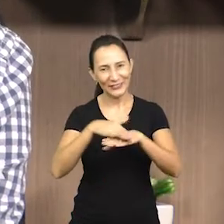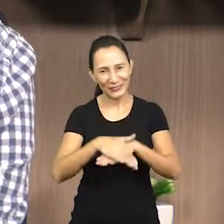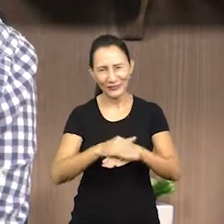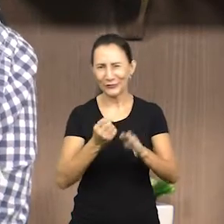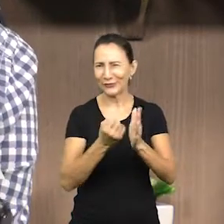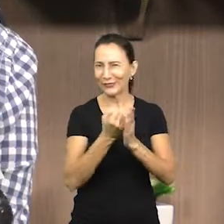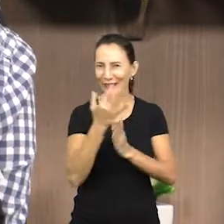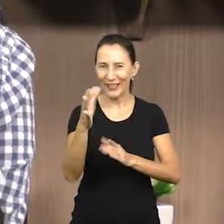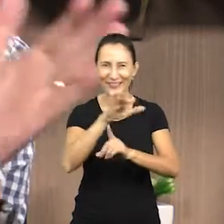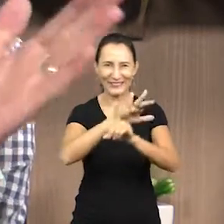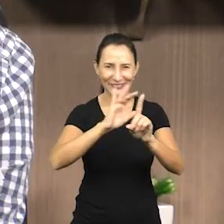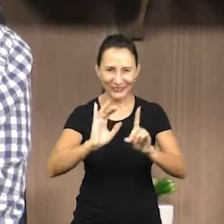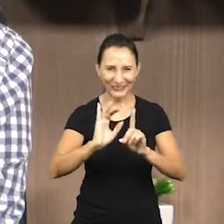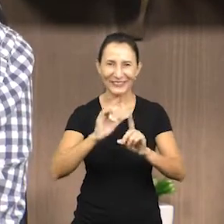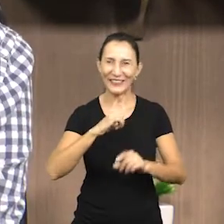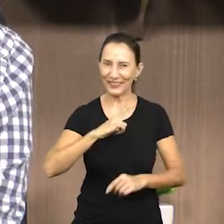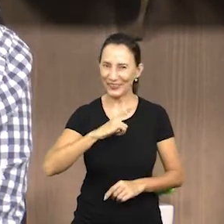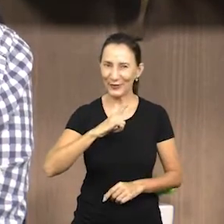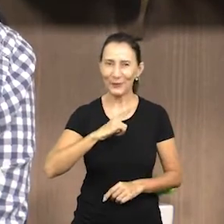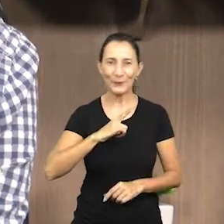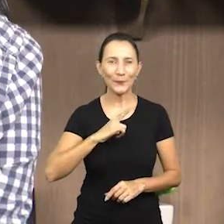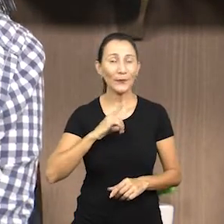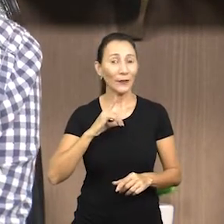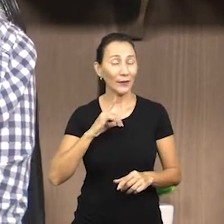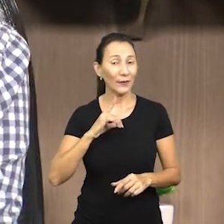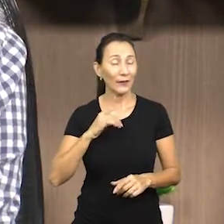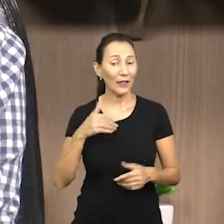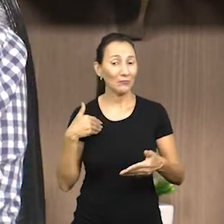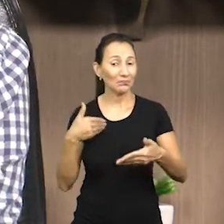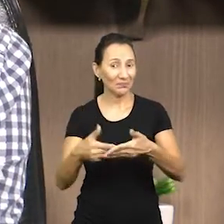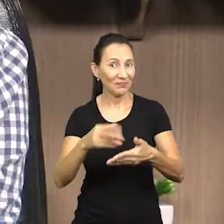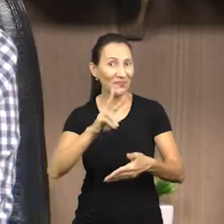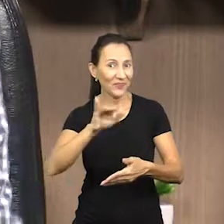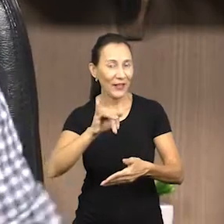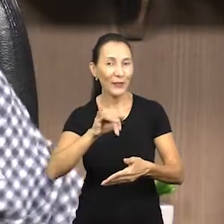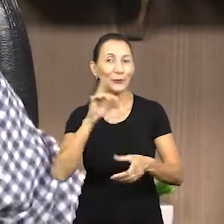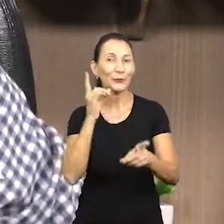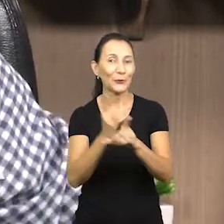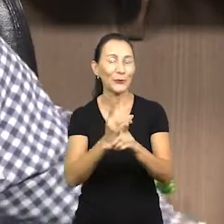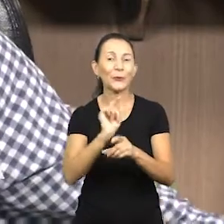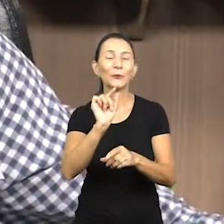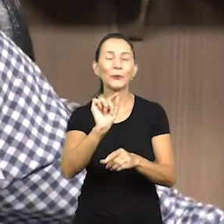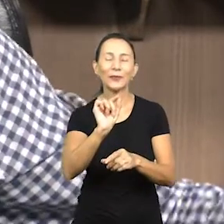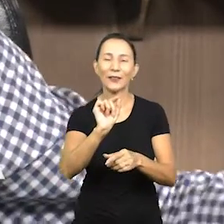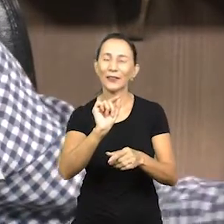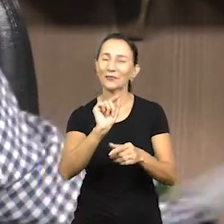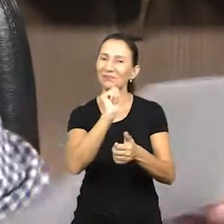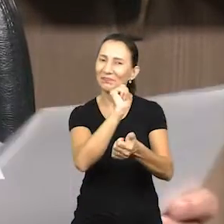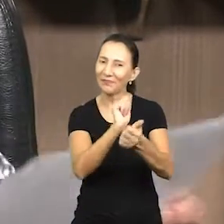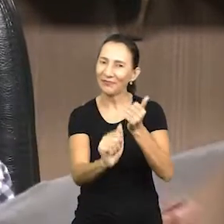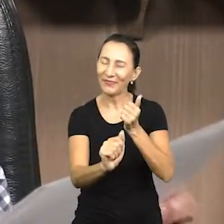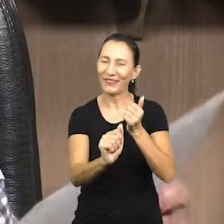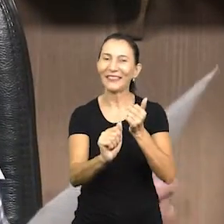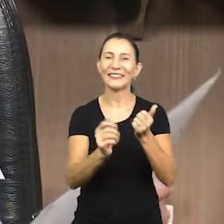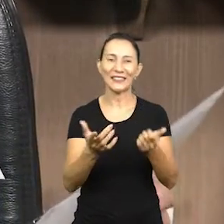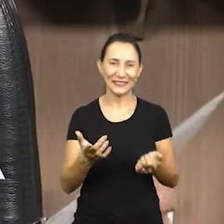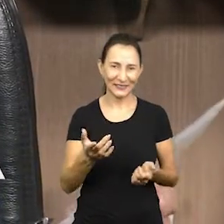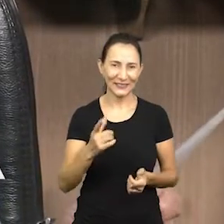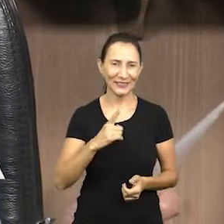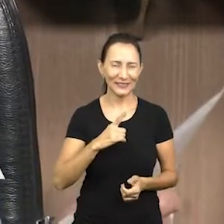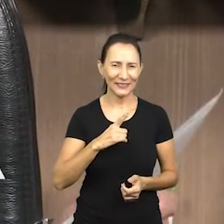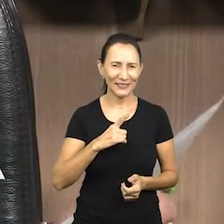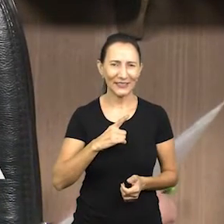e à noite, vários cultos. Vamos ter agora o encontro de atletas, né? Deixa eu ver o dia certinho aqui, o retiro de